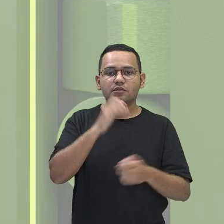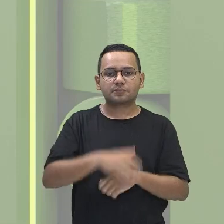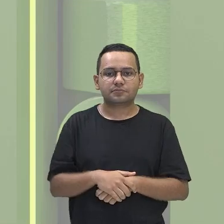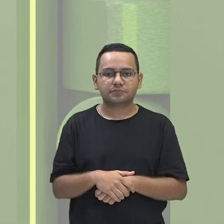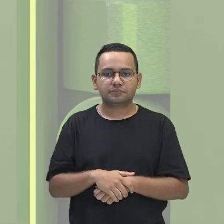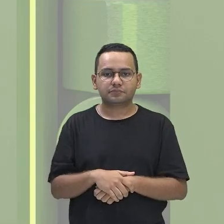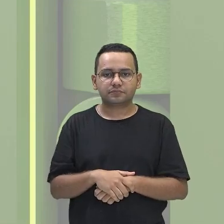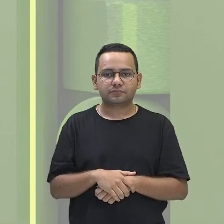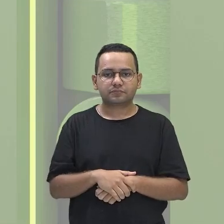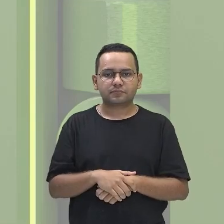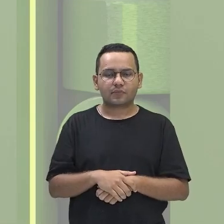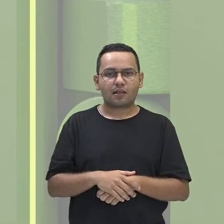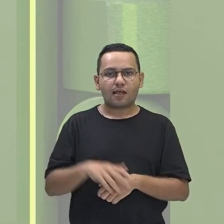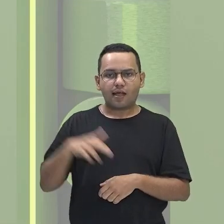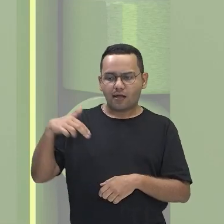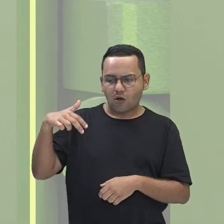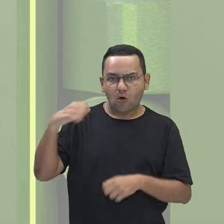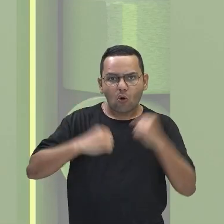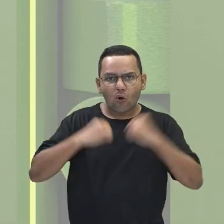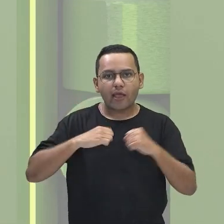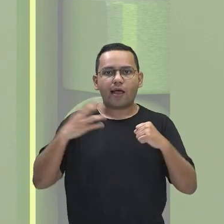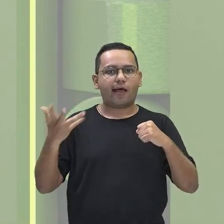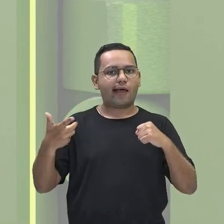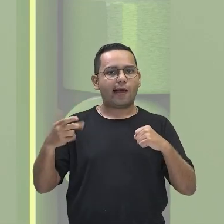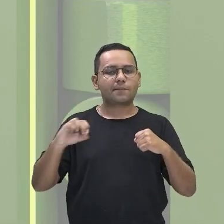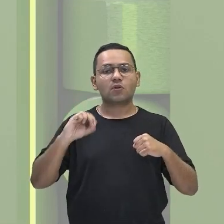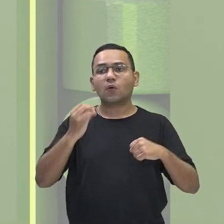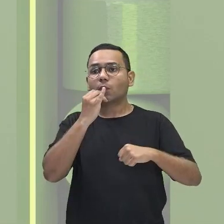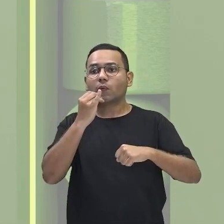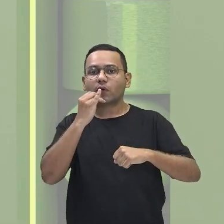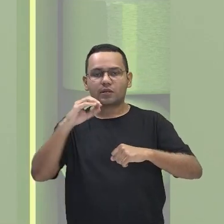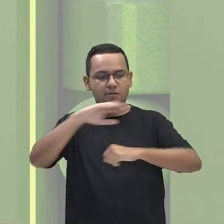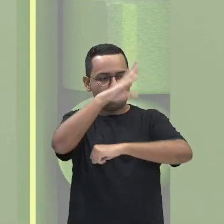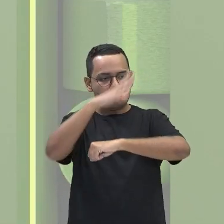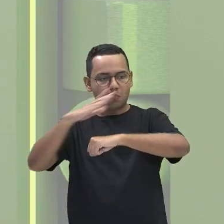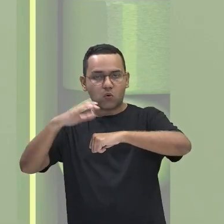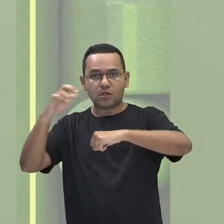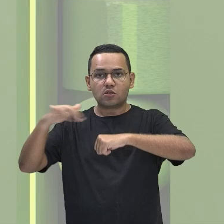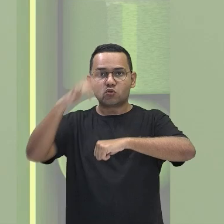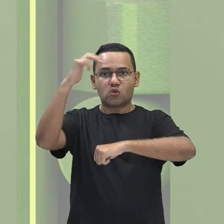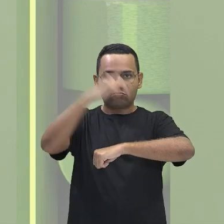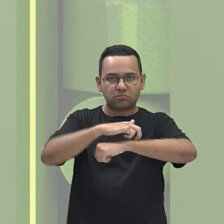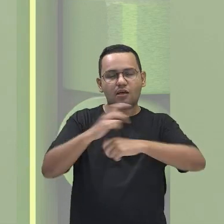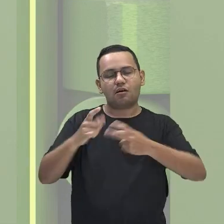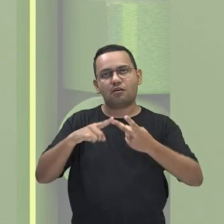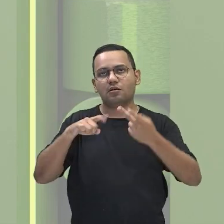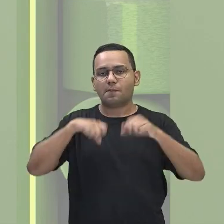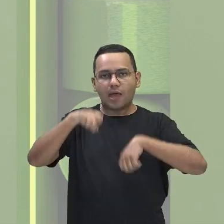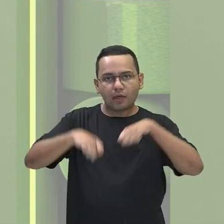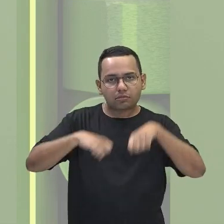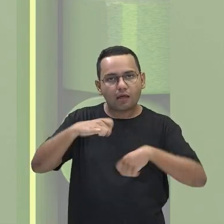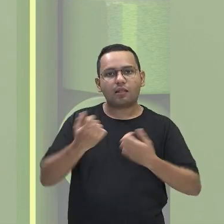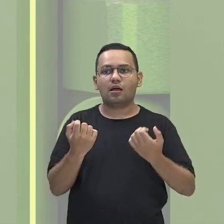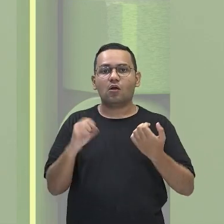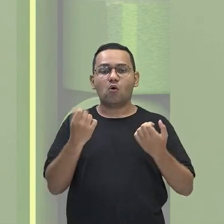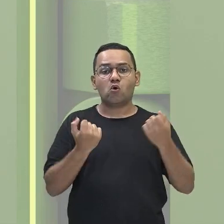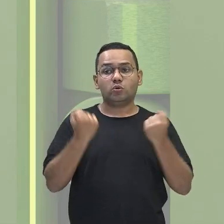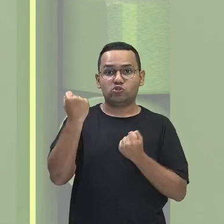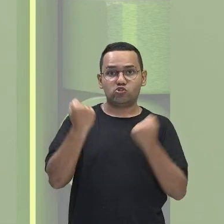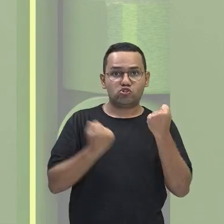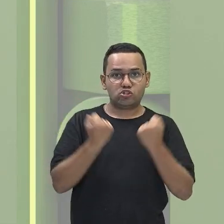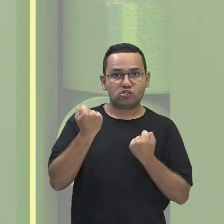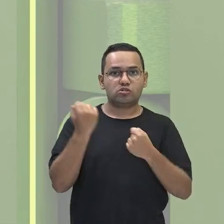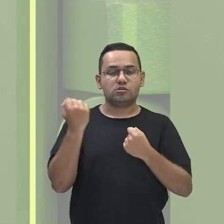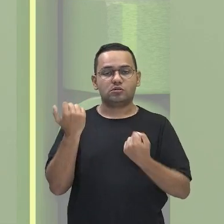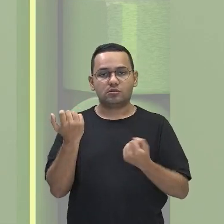em alta intensidade, saltar de uma montanha, né, nadar em alta velocidade, pedalar, ou mesmo dirigir, às vezes tem pessoas às